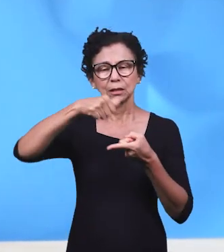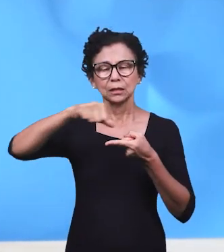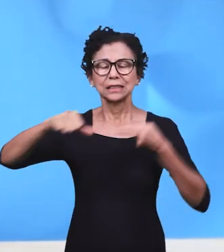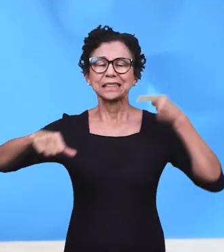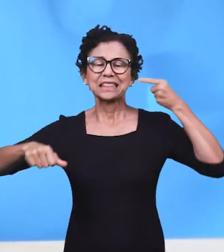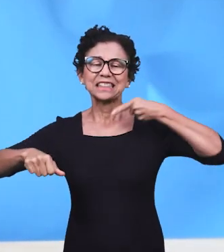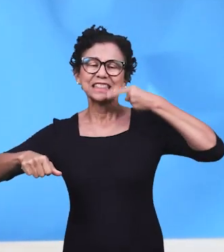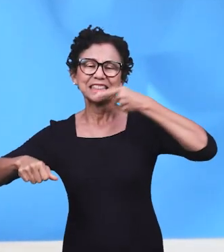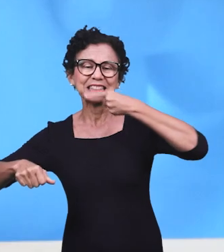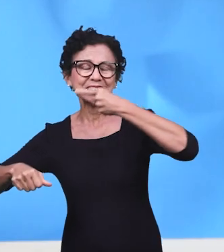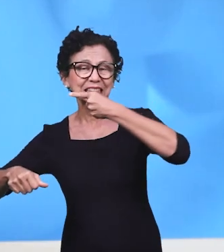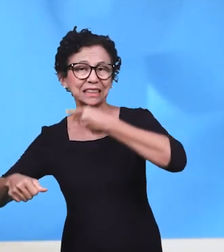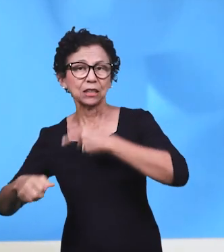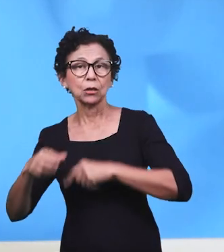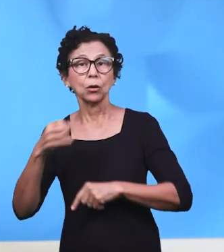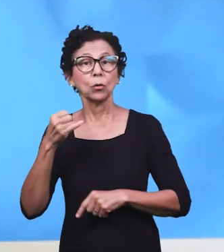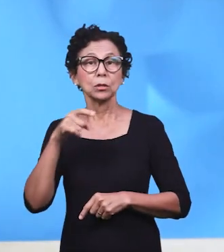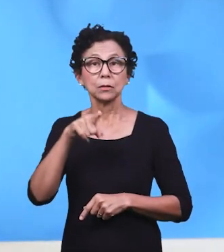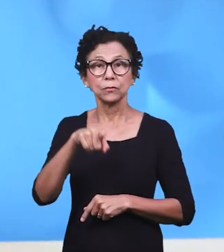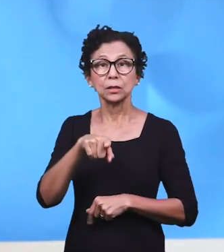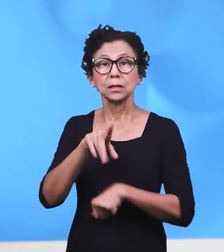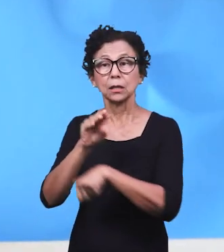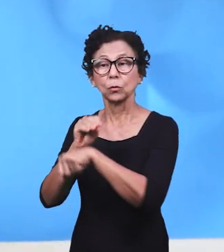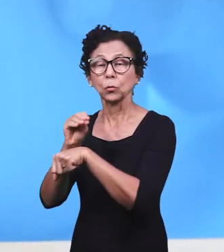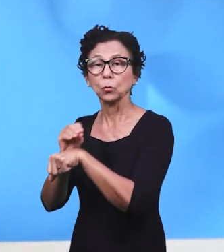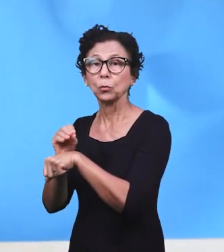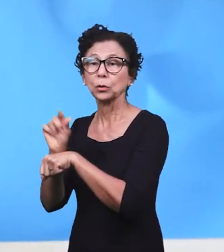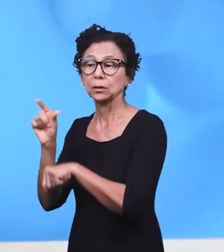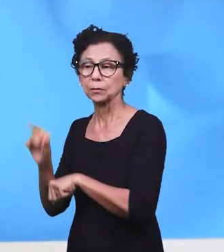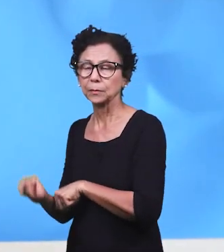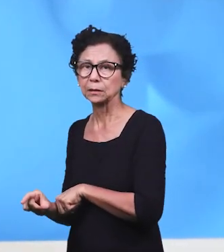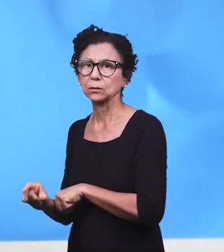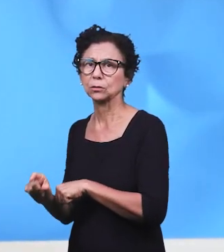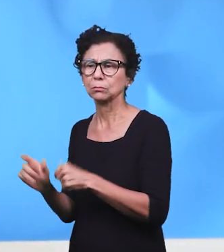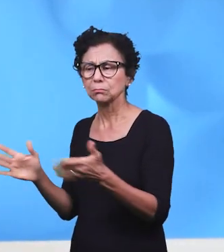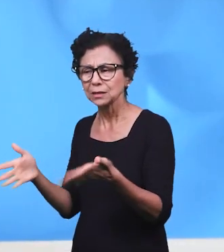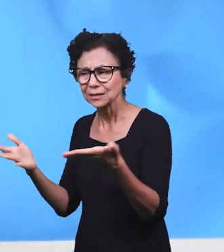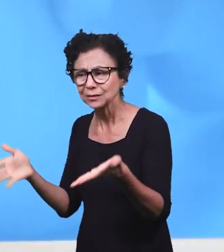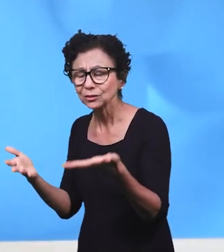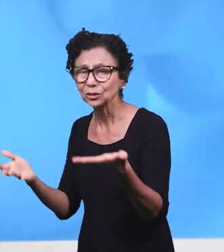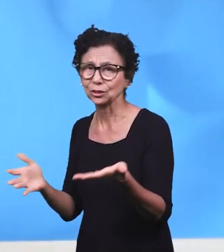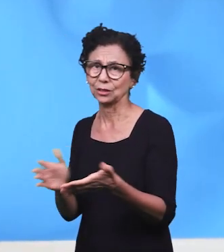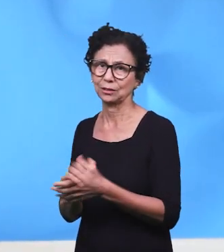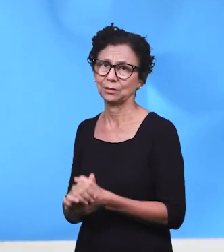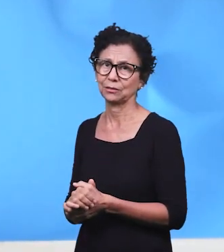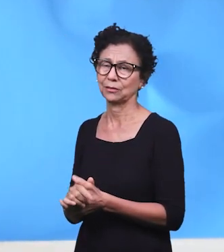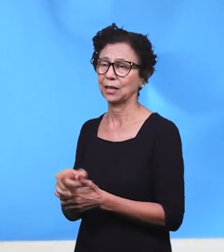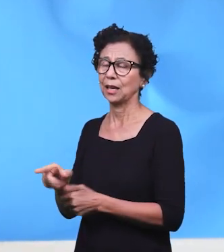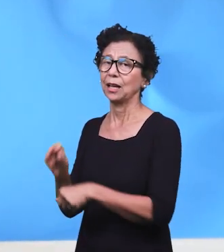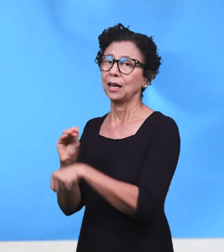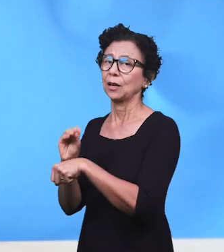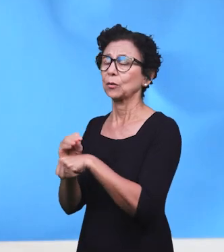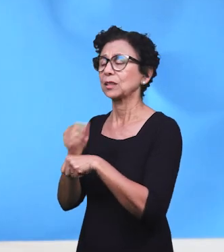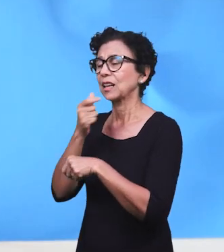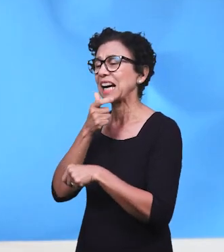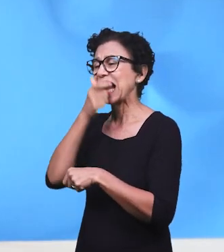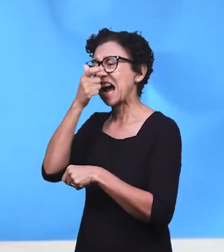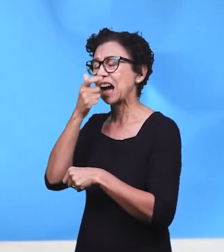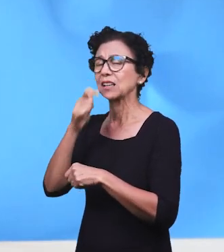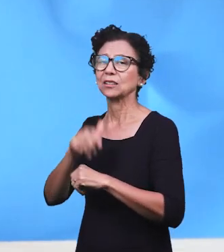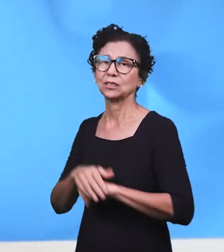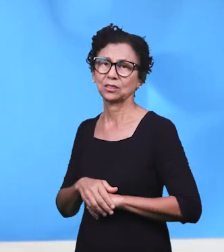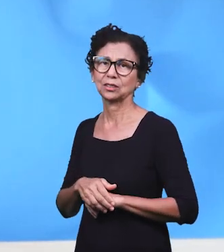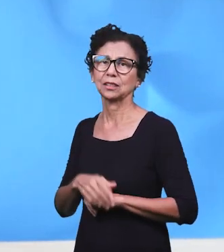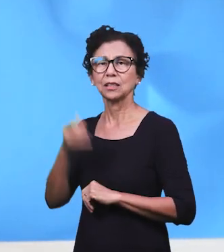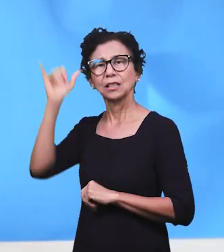cuida de alguém, se você está auxiliando uma pessoa, um familiar, insista, né? Insista no cuidado da